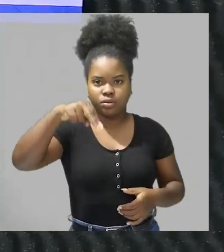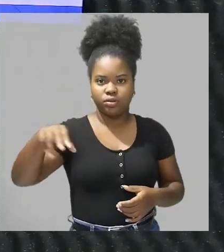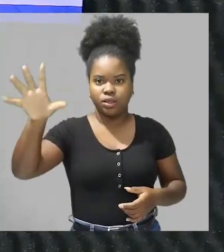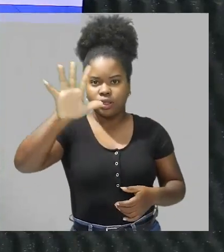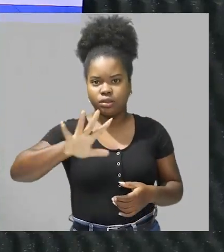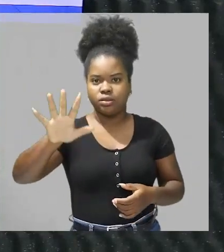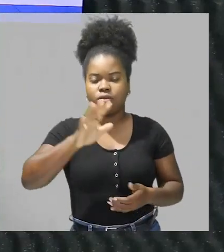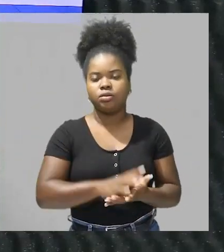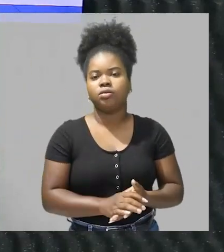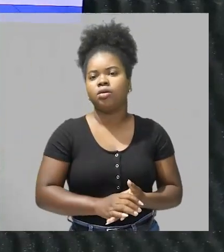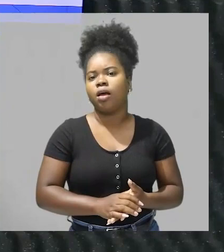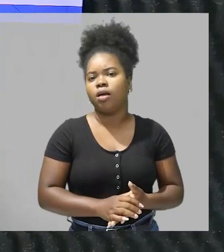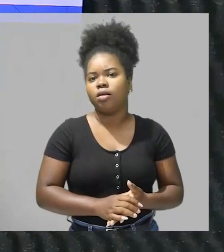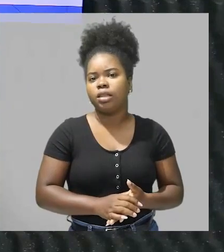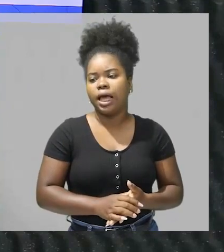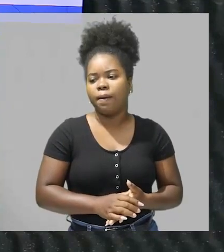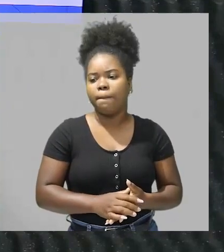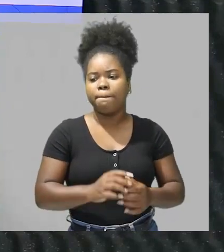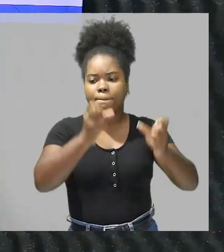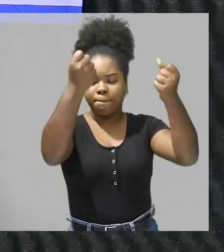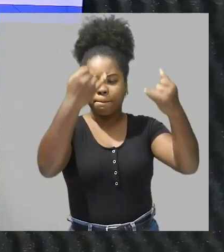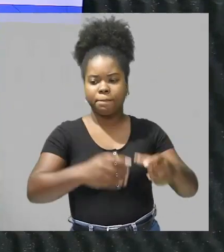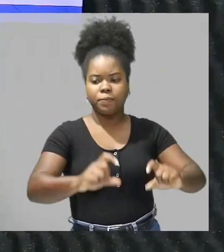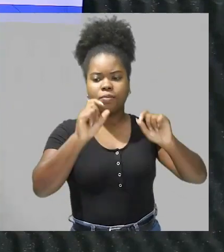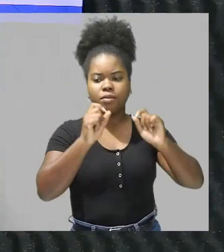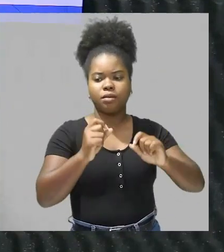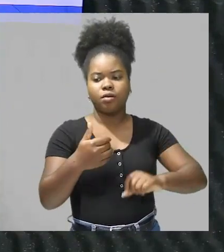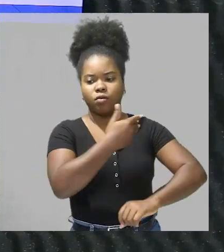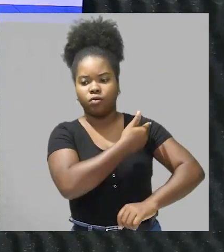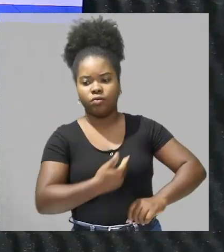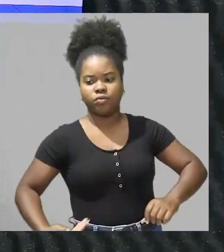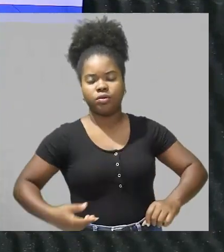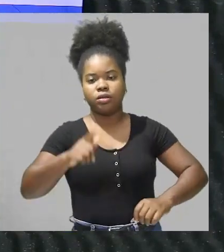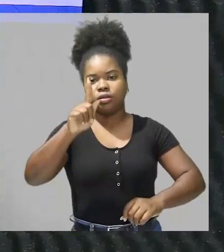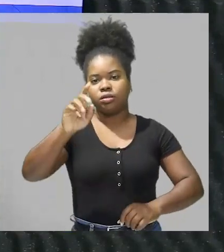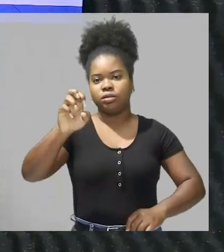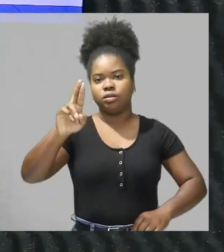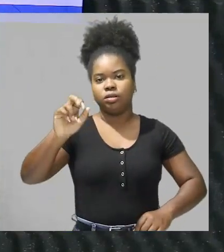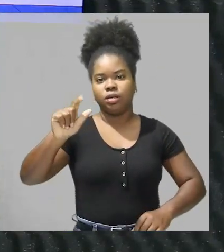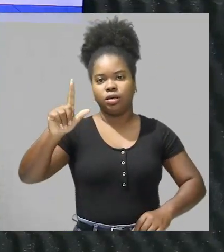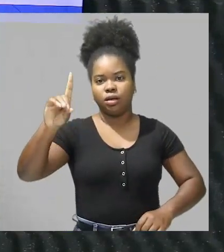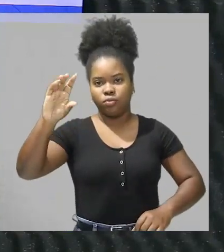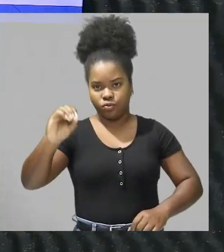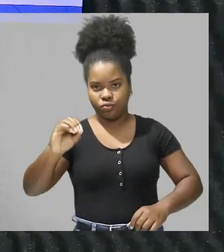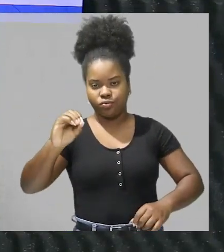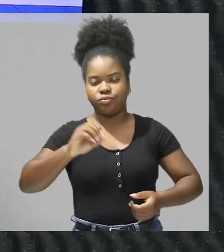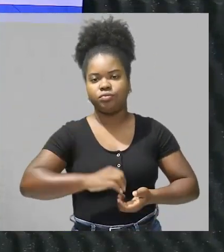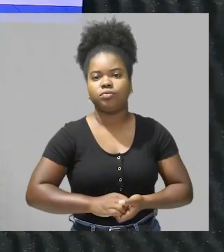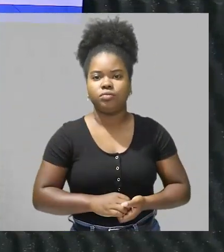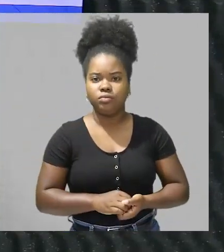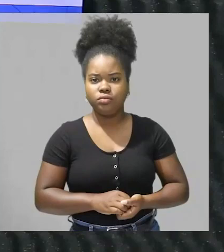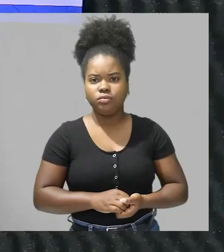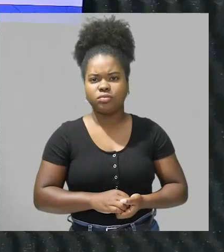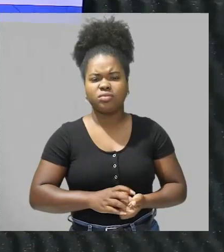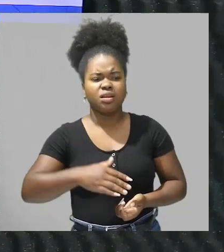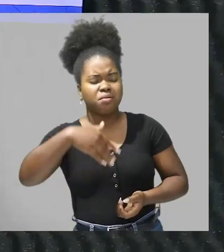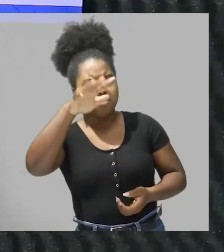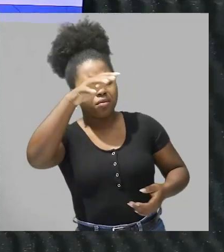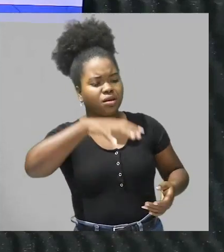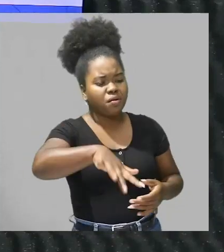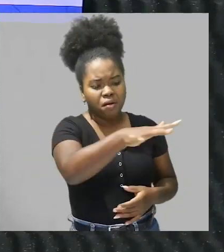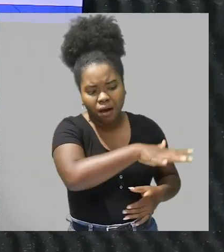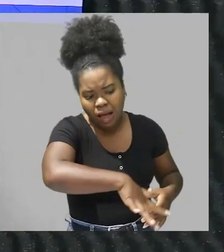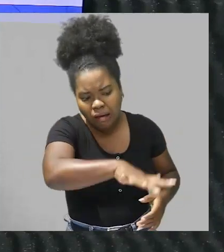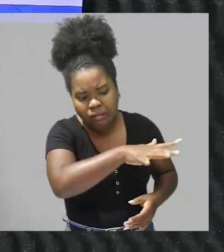na ocasião o governador Geraldo Alckmin deu o seguinte declaração na maior estação de tratamento